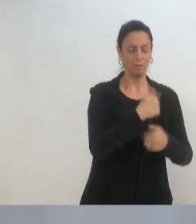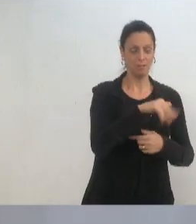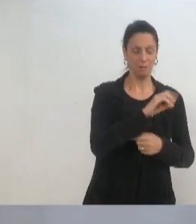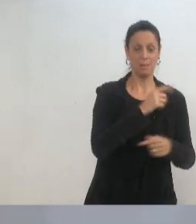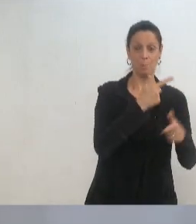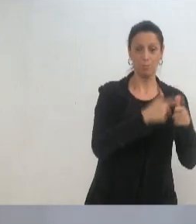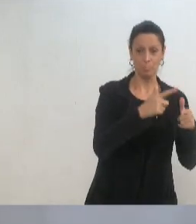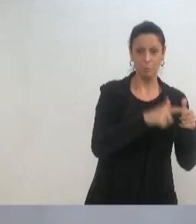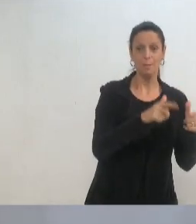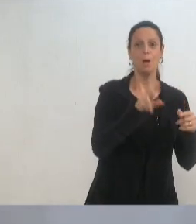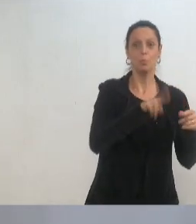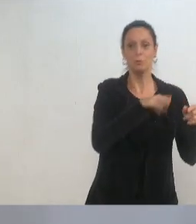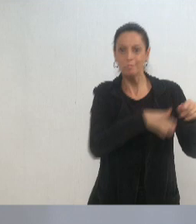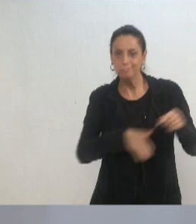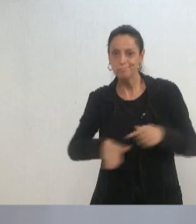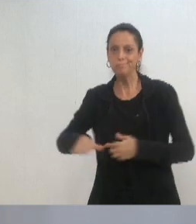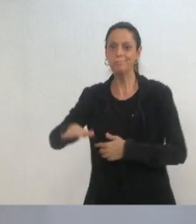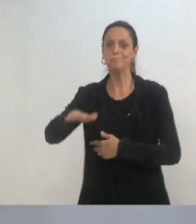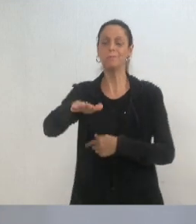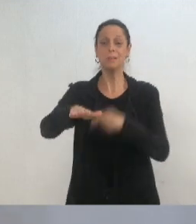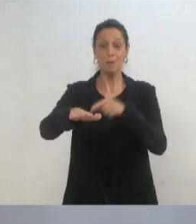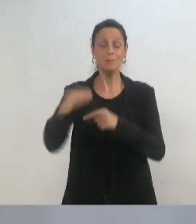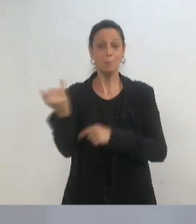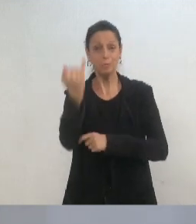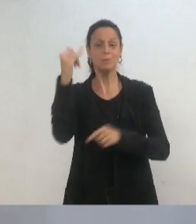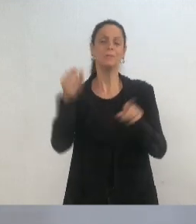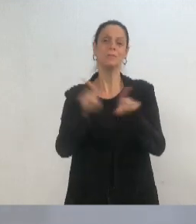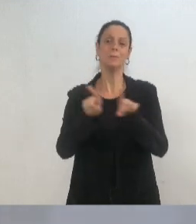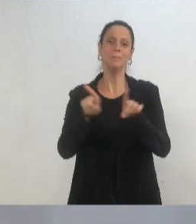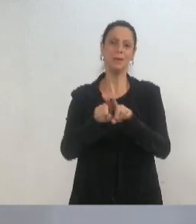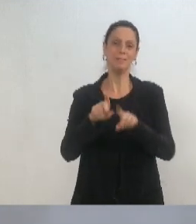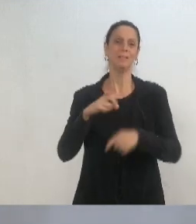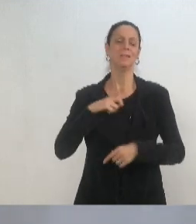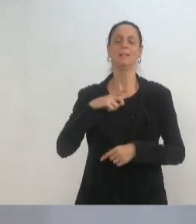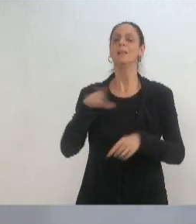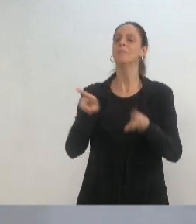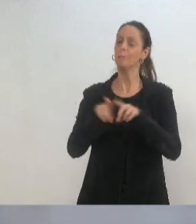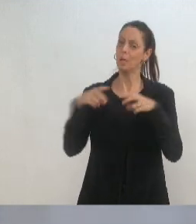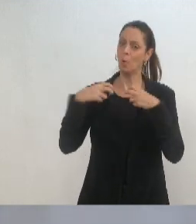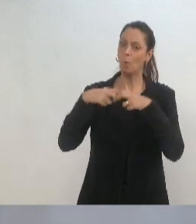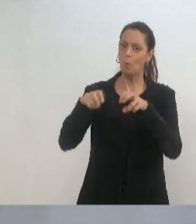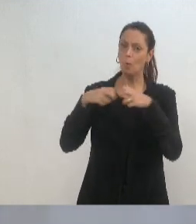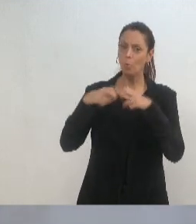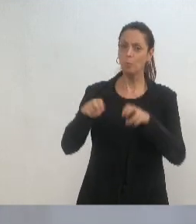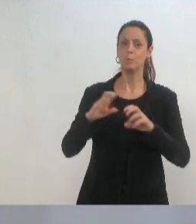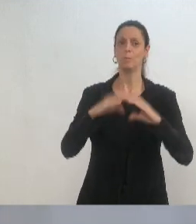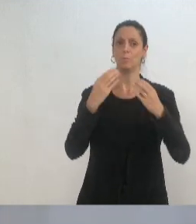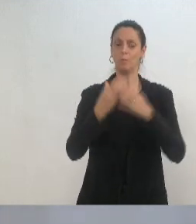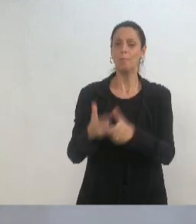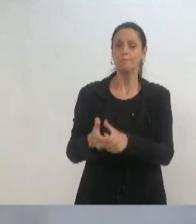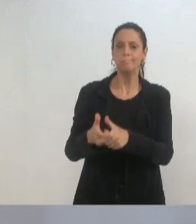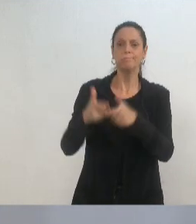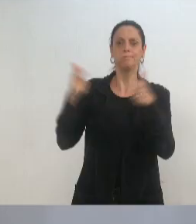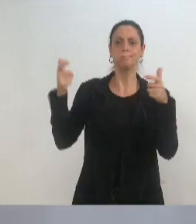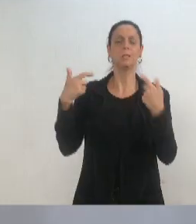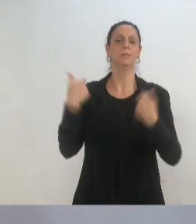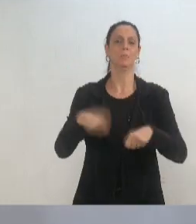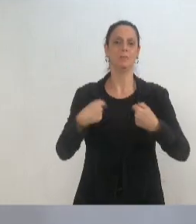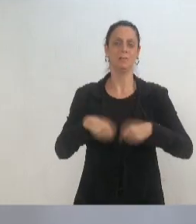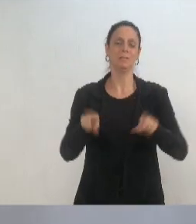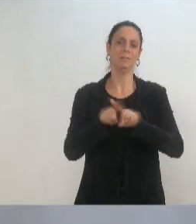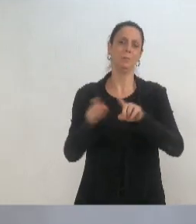rua não pode ser tratada como uma rua secundária, sem falar também que ali passa a linha de ônibus, tem uma comunidade que vem crescendo e precisa